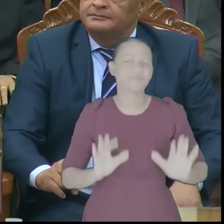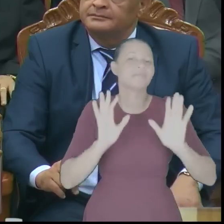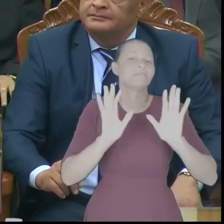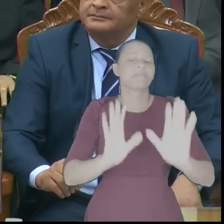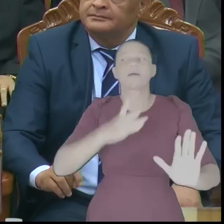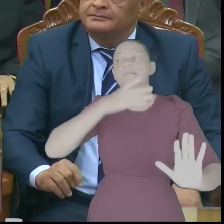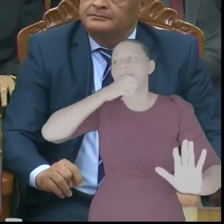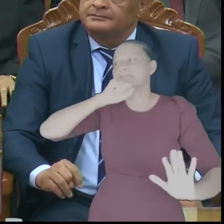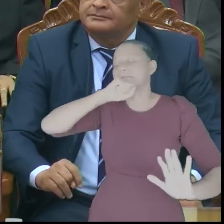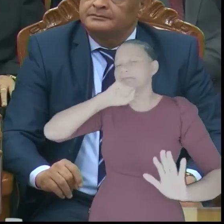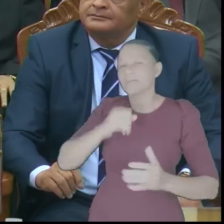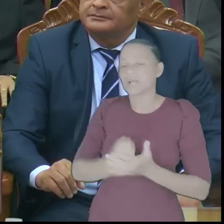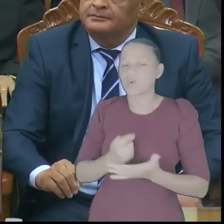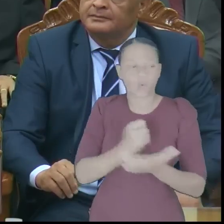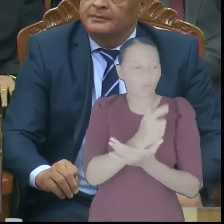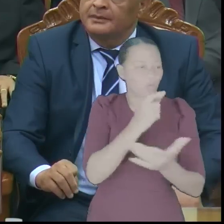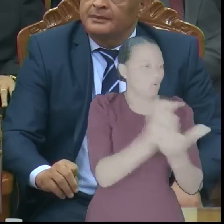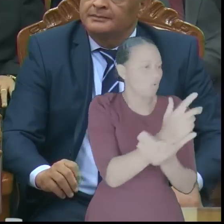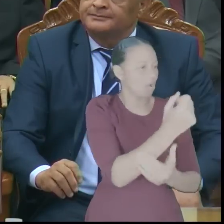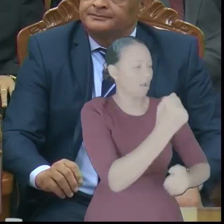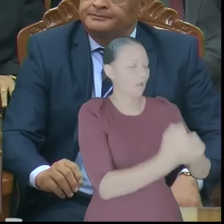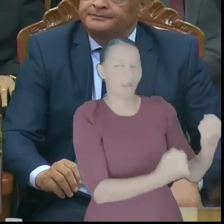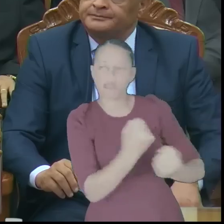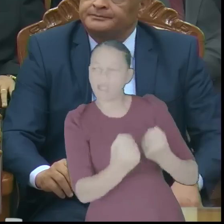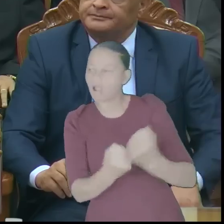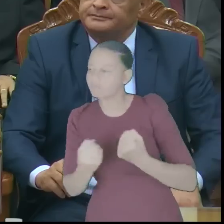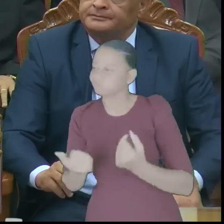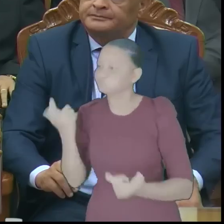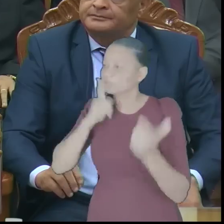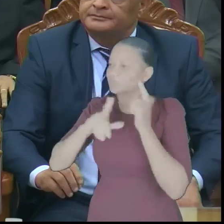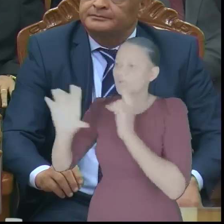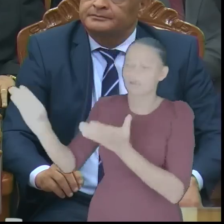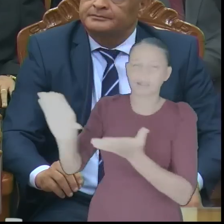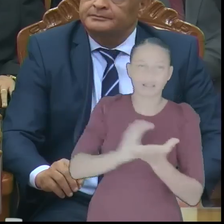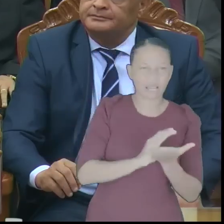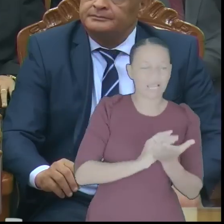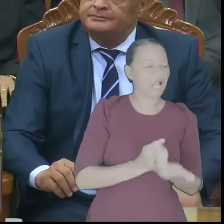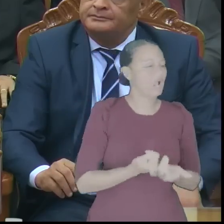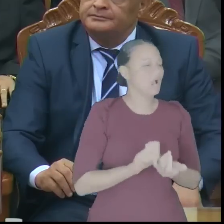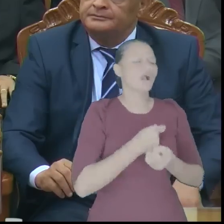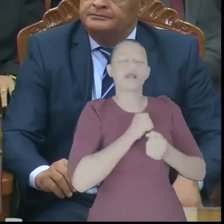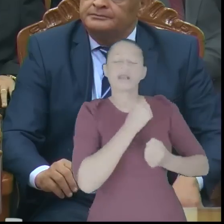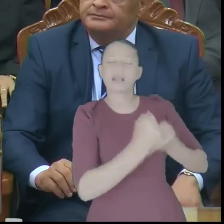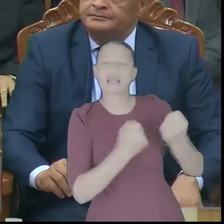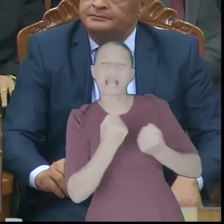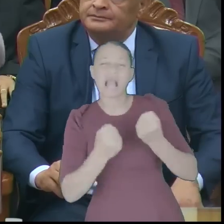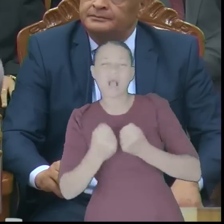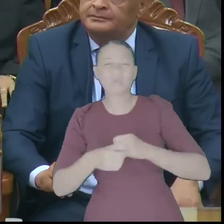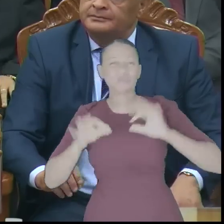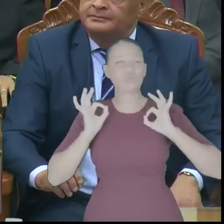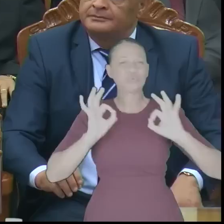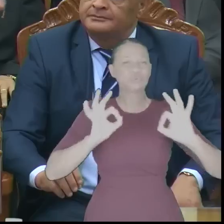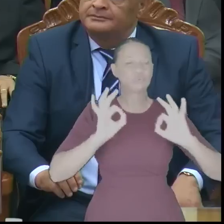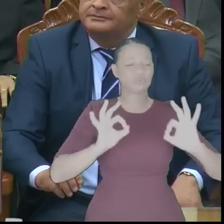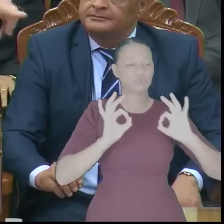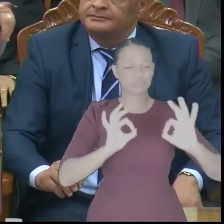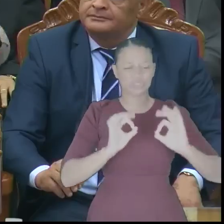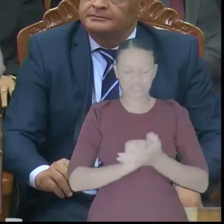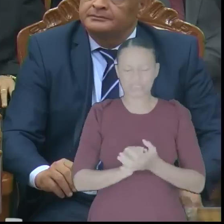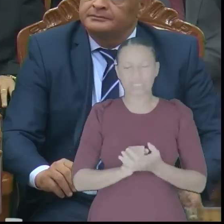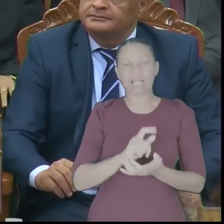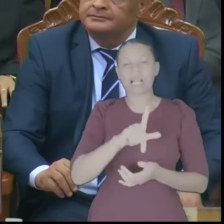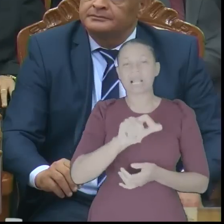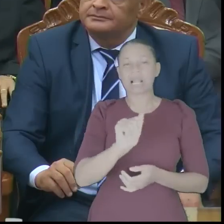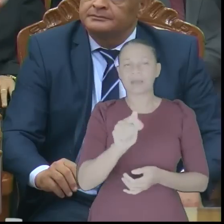pai comprou muitos carros. Teu pai ganhou muito dinheiro, comprou uma Lamborghini, uma Ferrari, uma Mercedes, uma BMW. Seu pai tem uma frota de carro. Os carros que seu